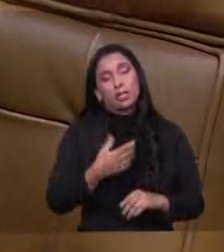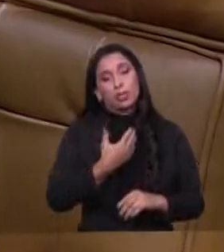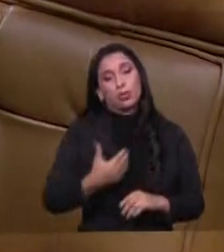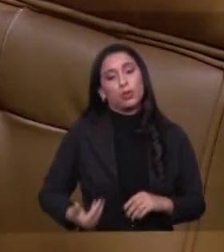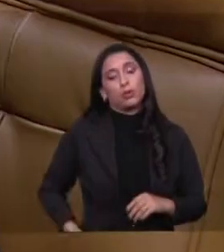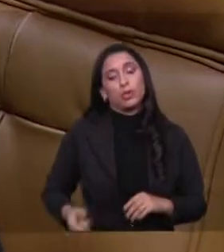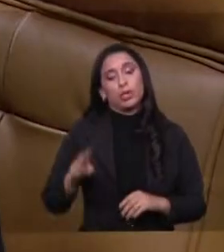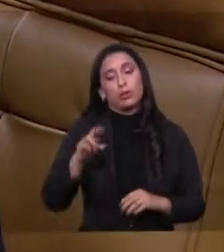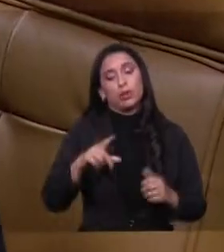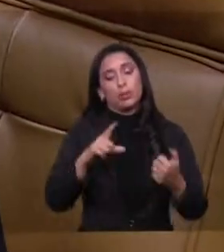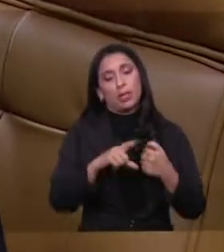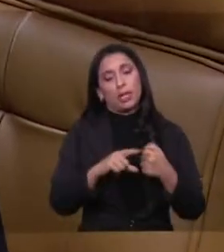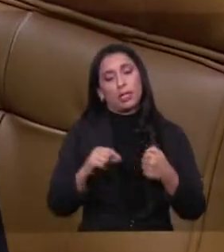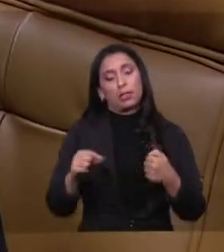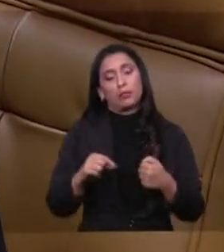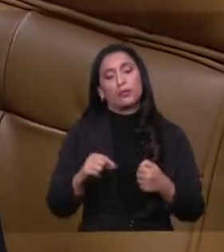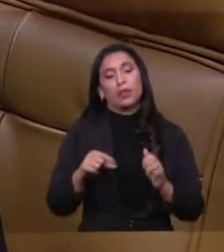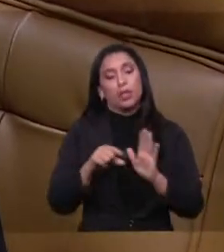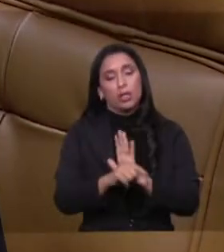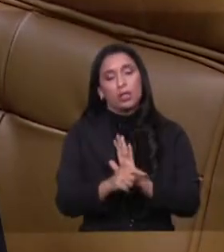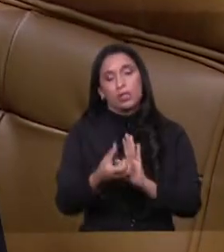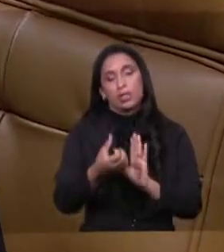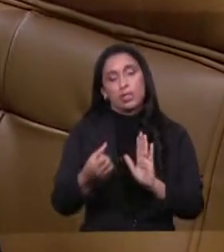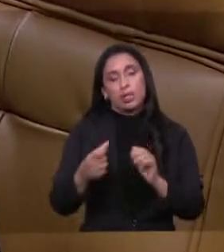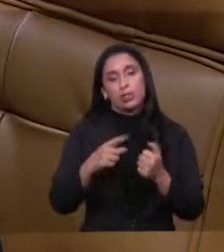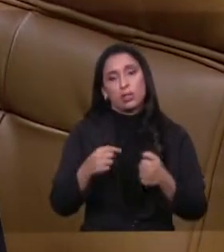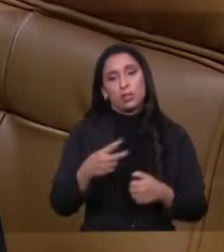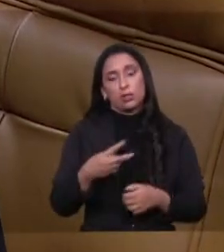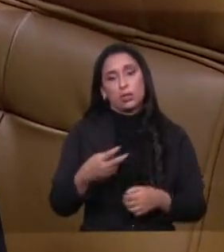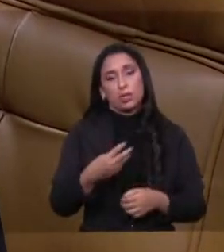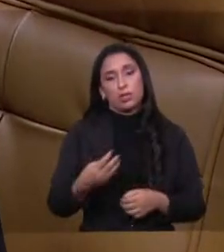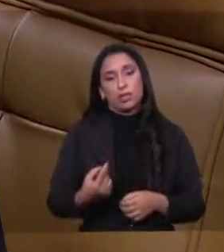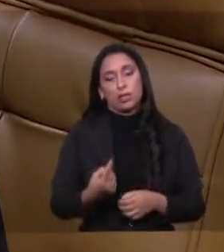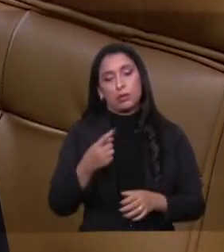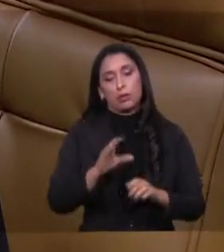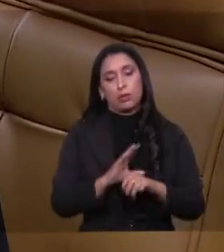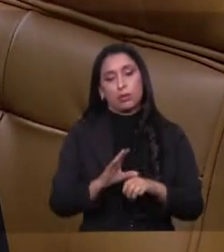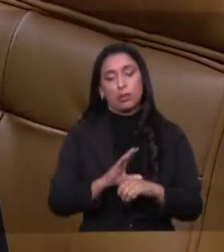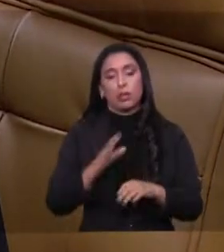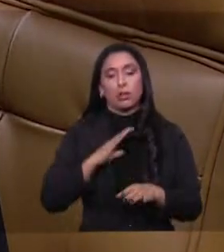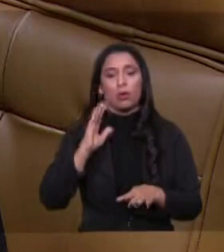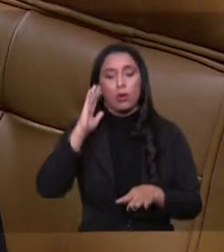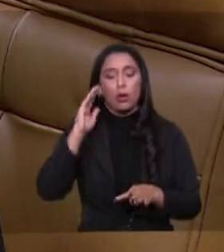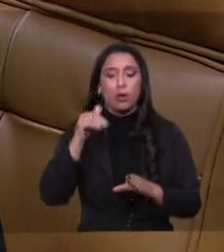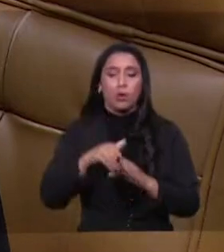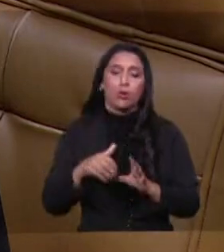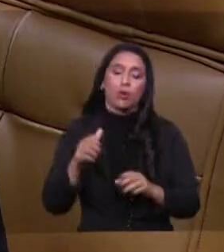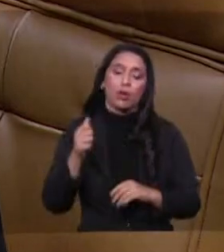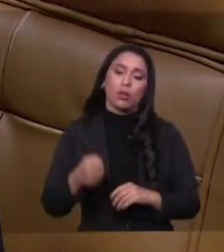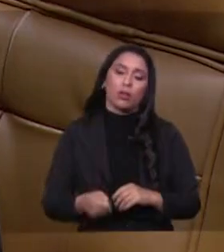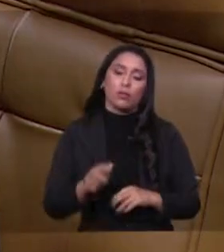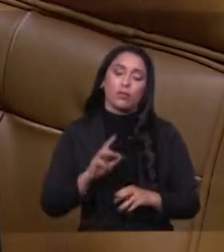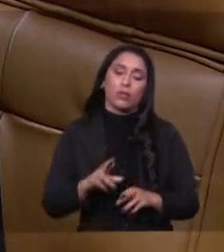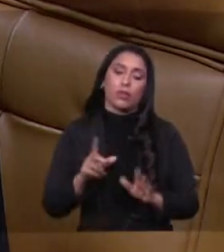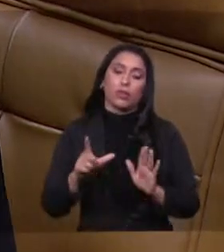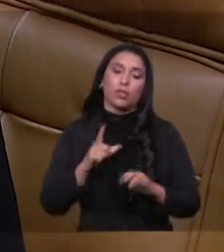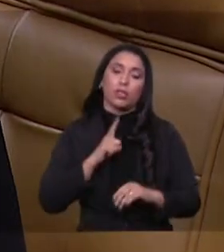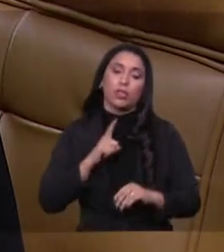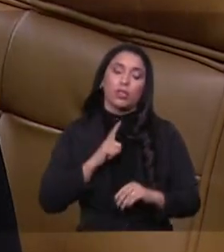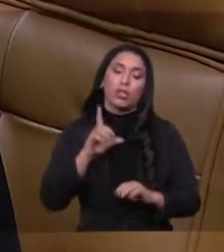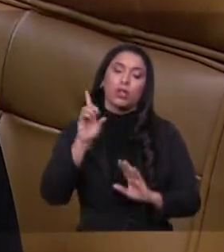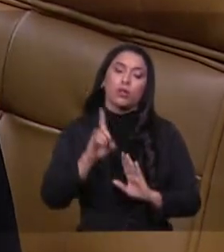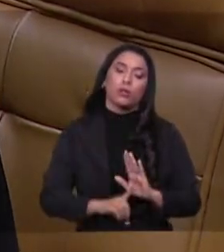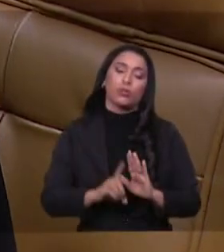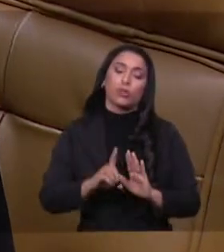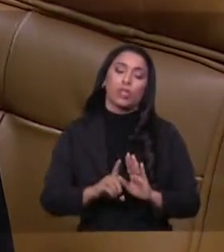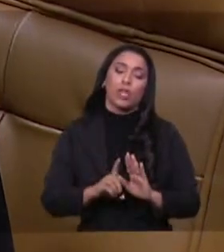6º do artigo 231 da Constituição. Dito de outro modo, o acordo impugnado deixou de considerar a pré-existência do